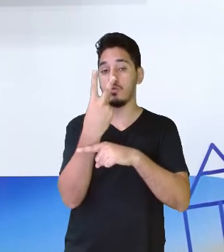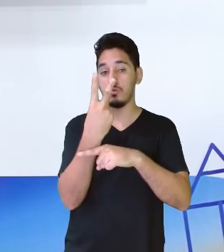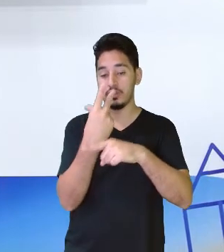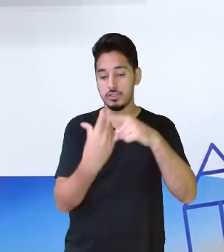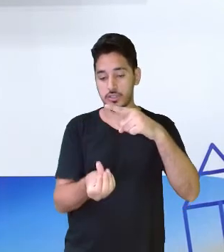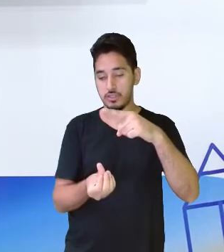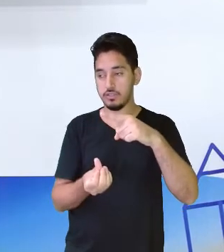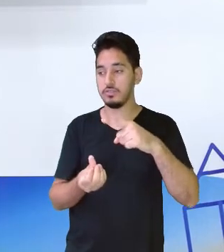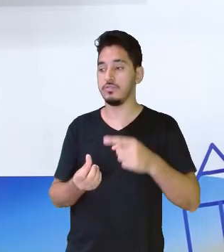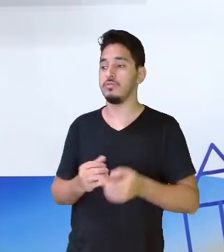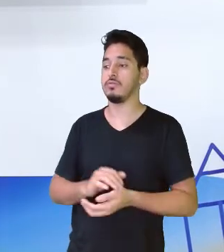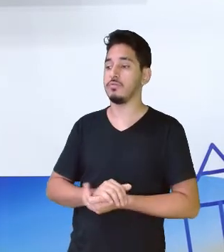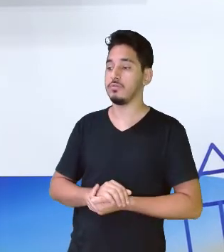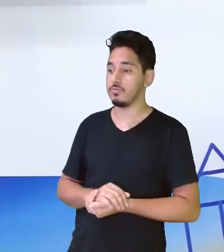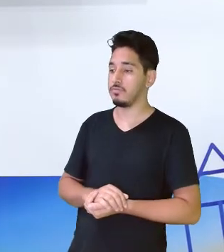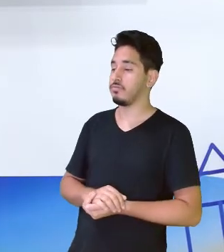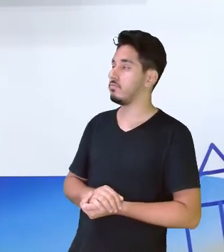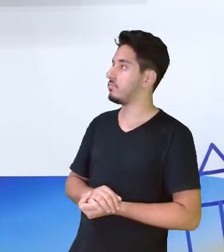2/6.